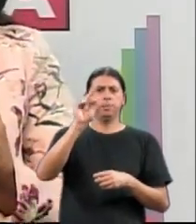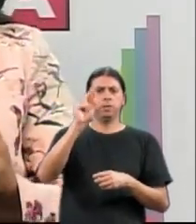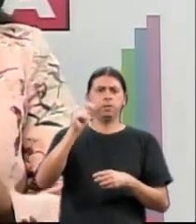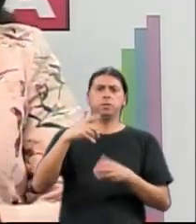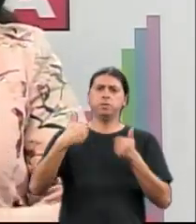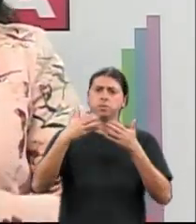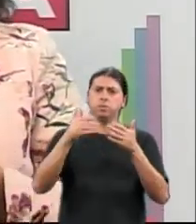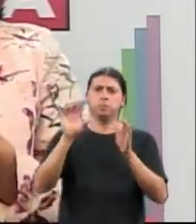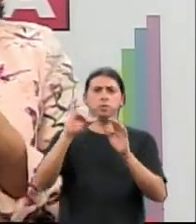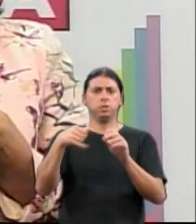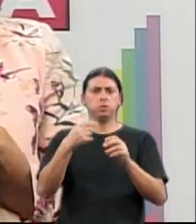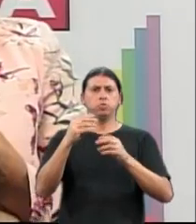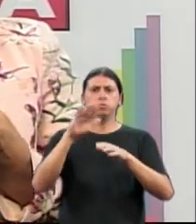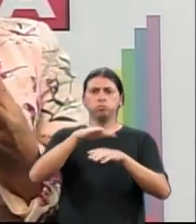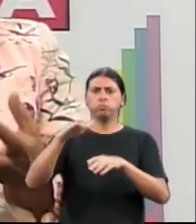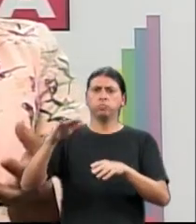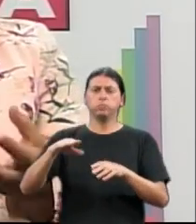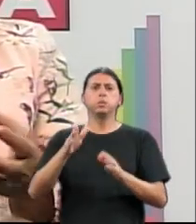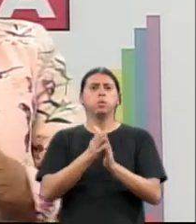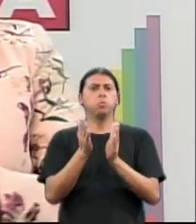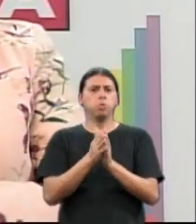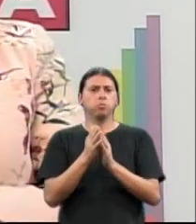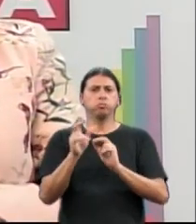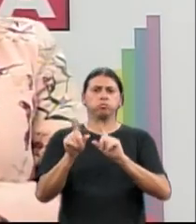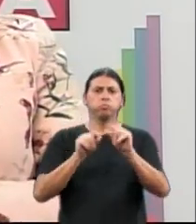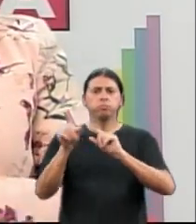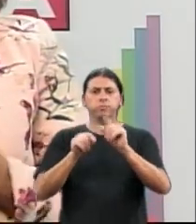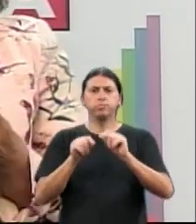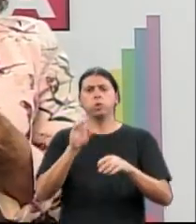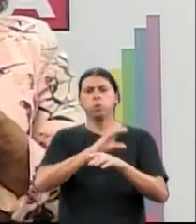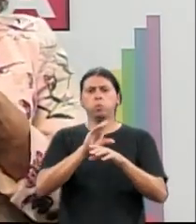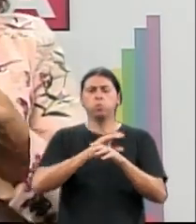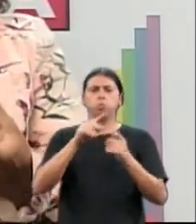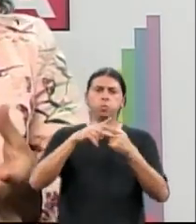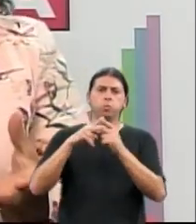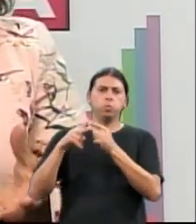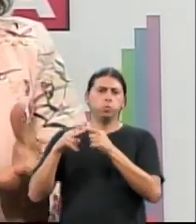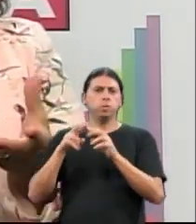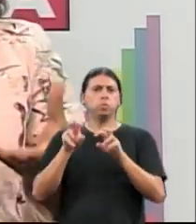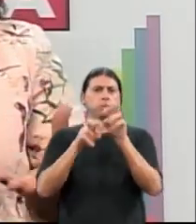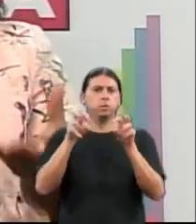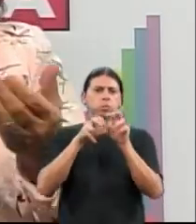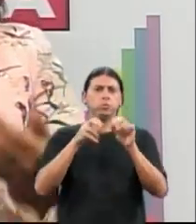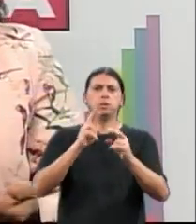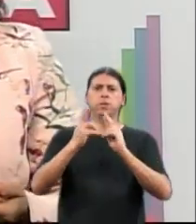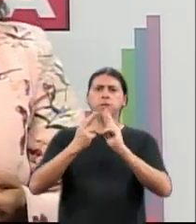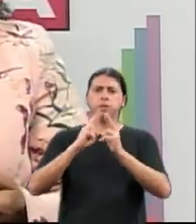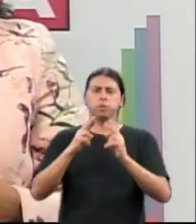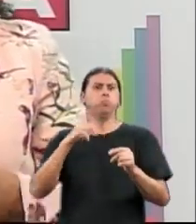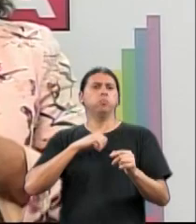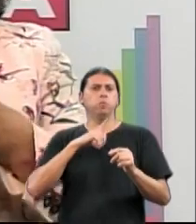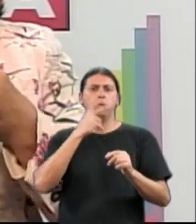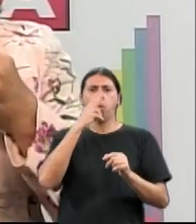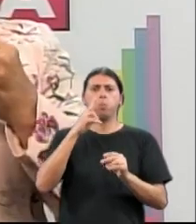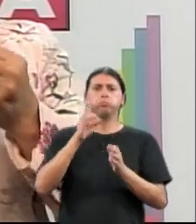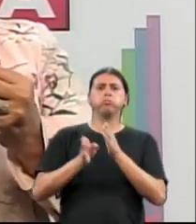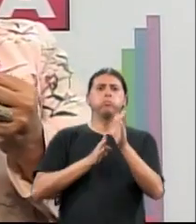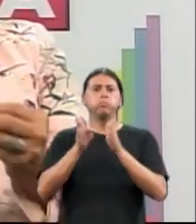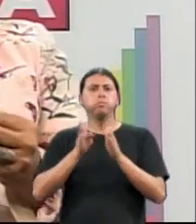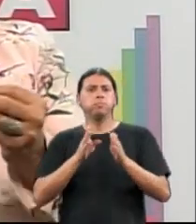oferecendo oportunidades para estudantes de comunidades carentes. O curso de manutenção de computadores e redes é uma